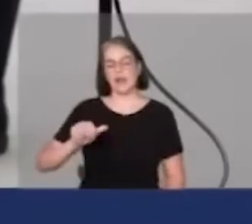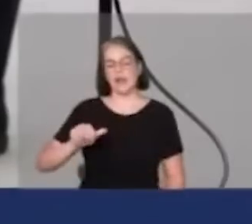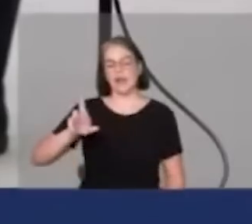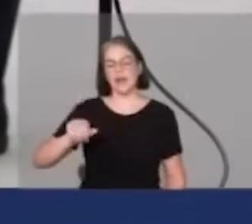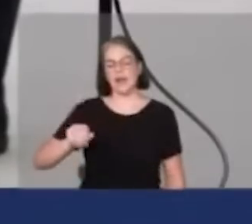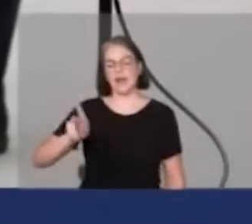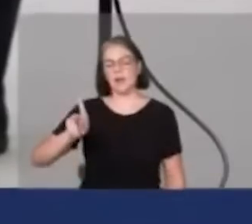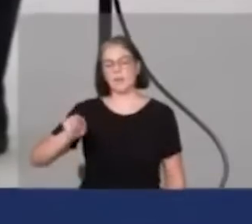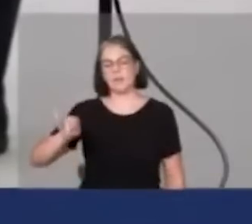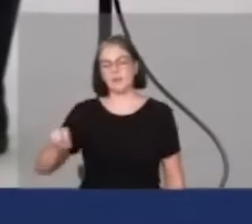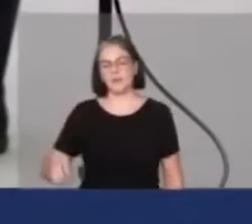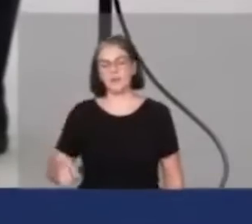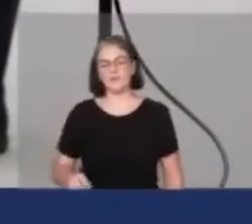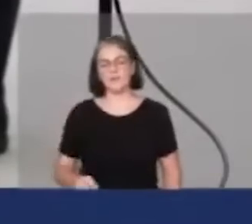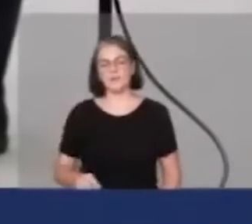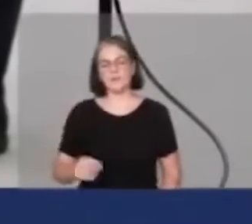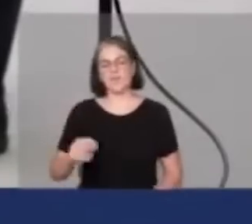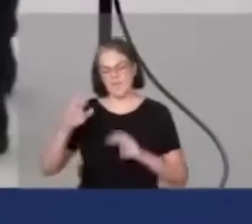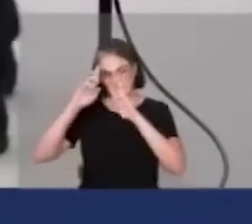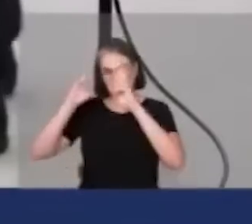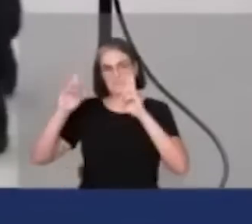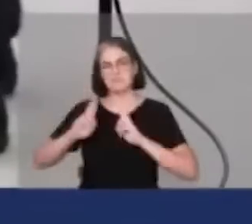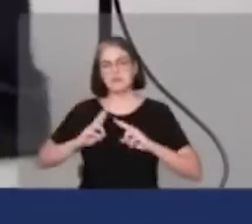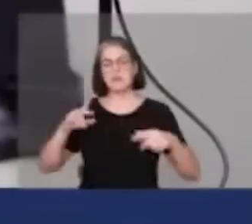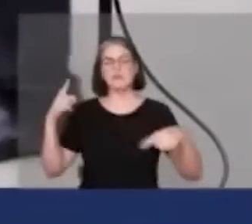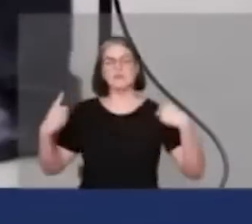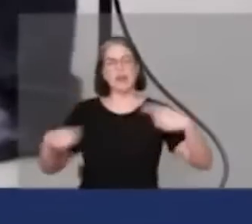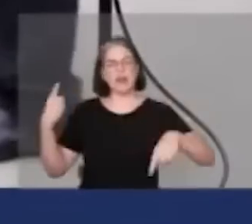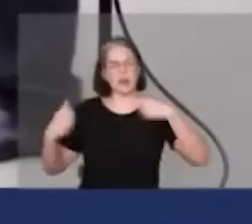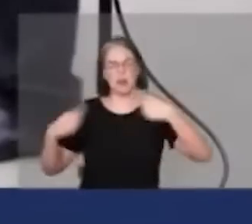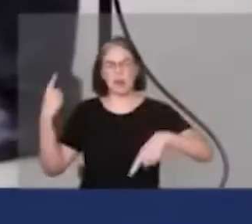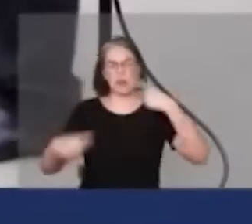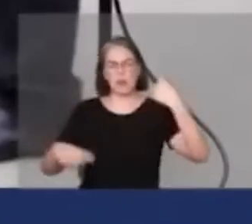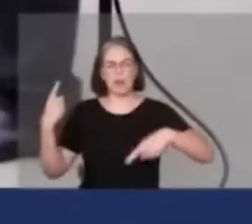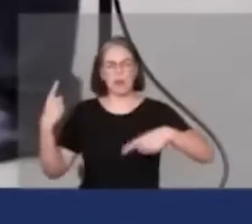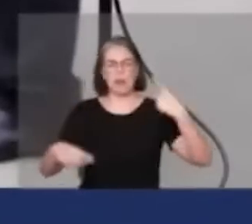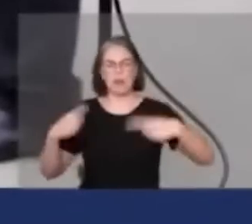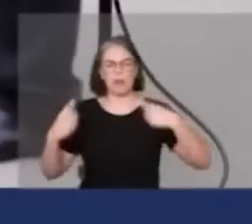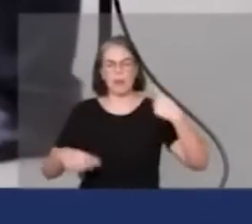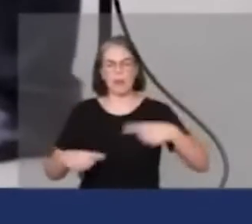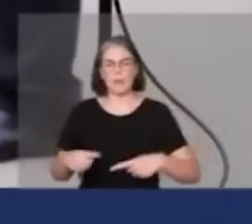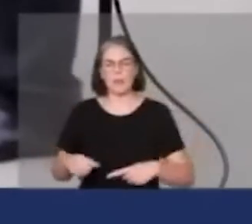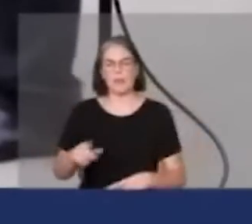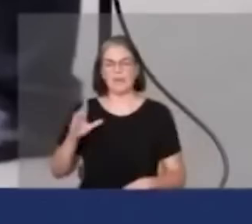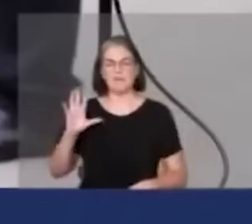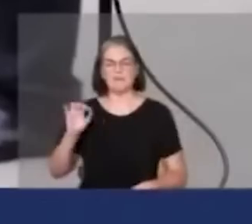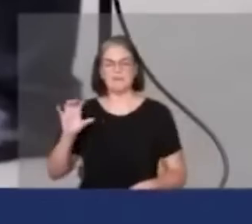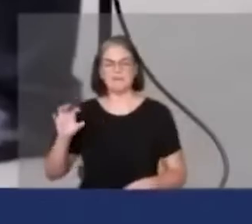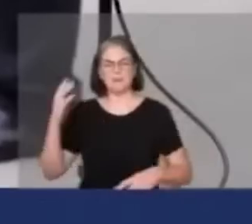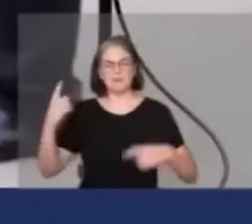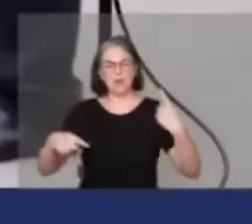senhora, rapaz. Vamos, vamos ser, vamos ser pacientes. Ai, meu ouvido!